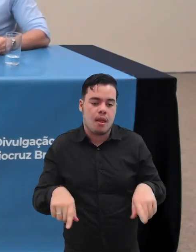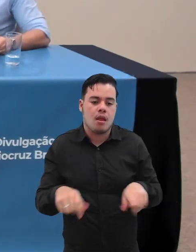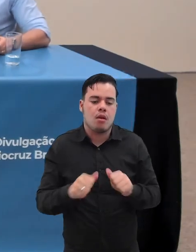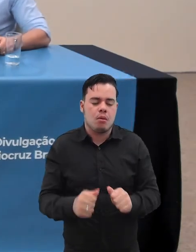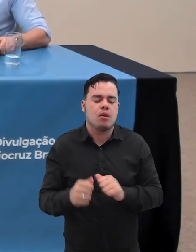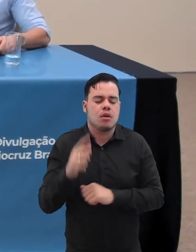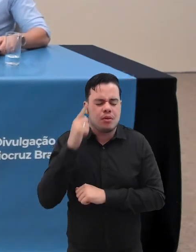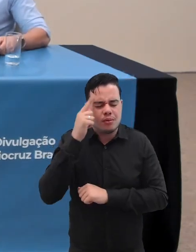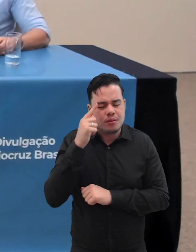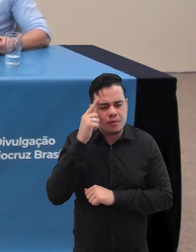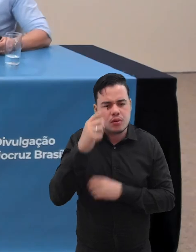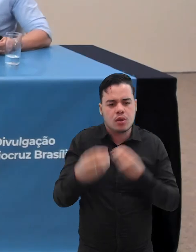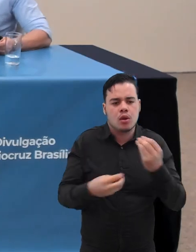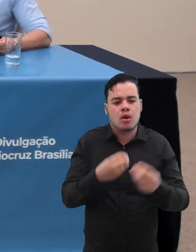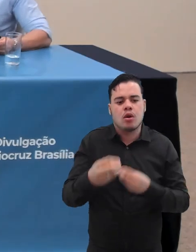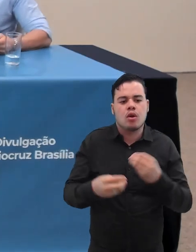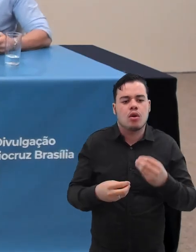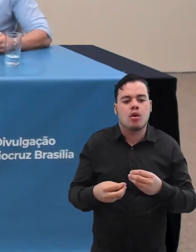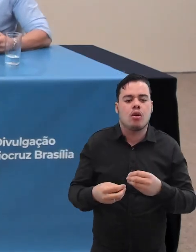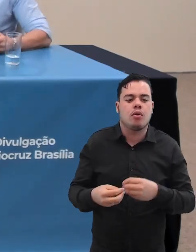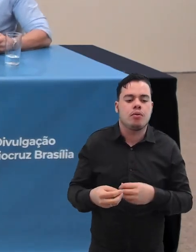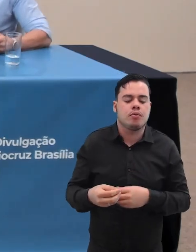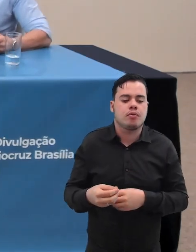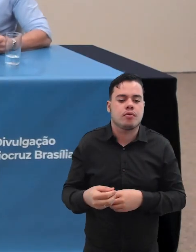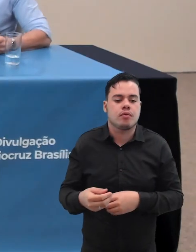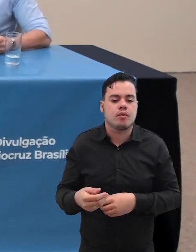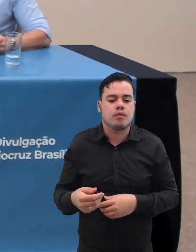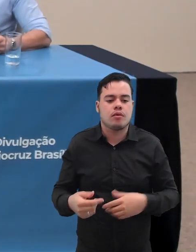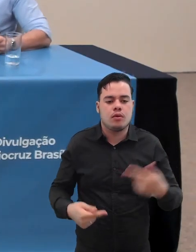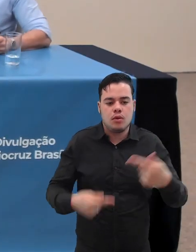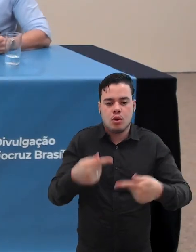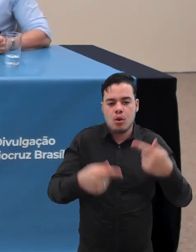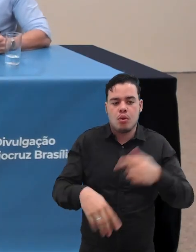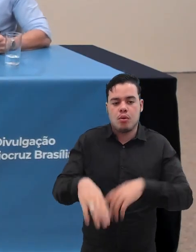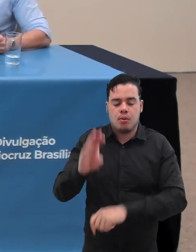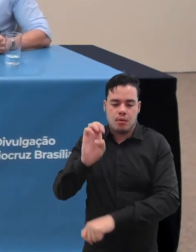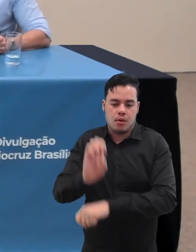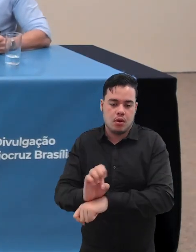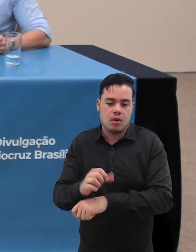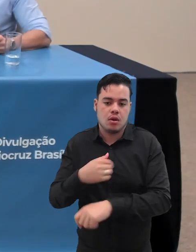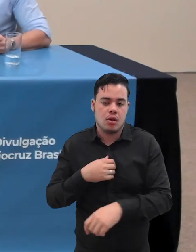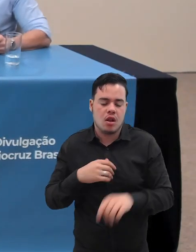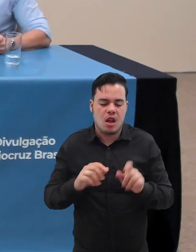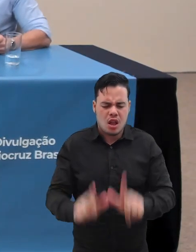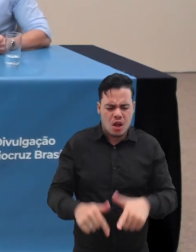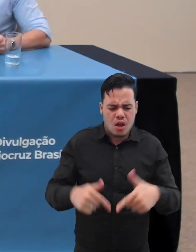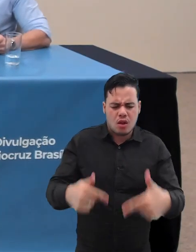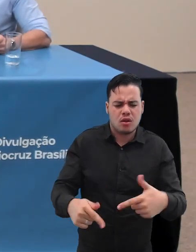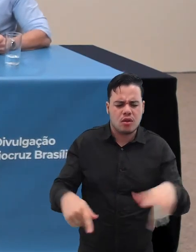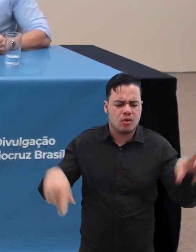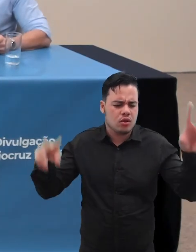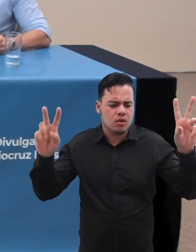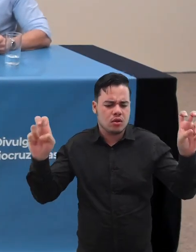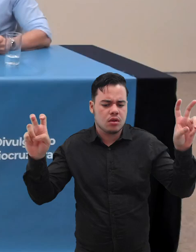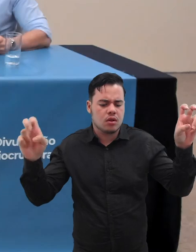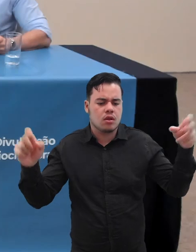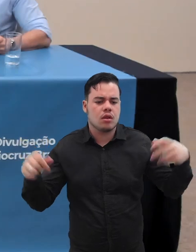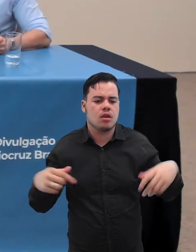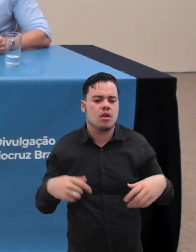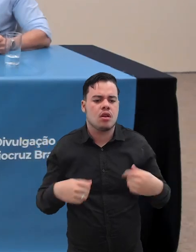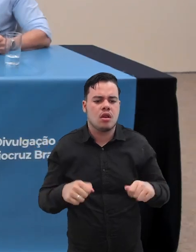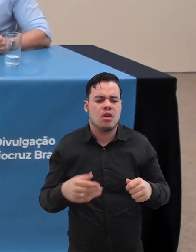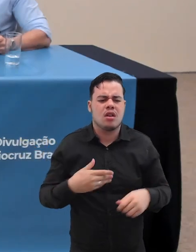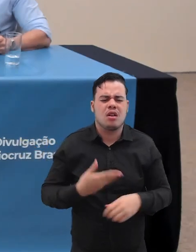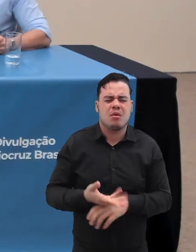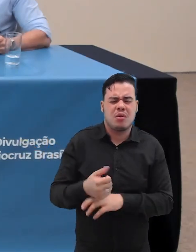pensar em como política de Estado. Ou seja, eu defendo a tese de que eles deveriam ser mais